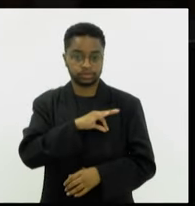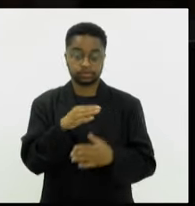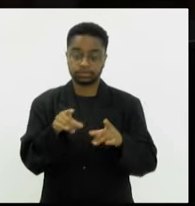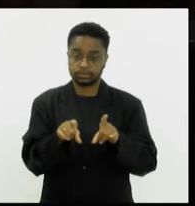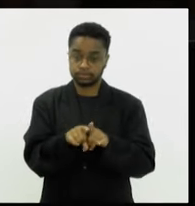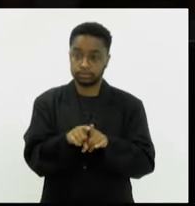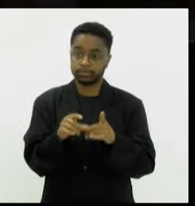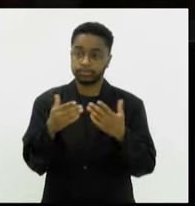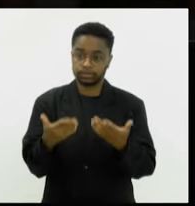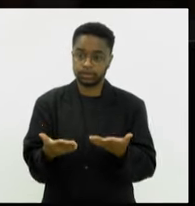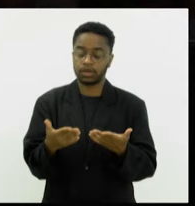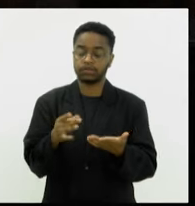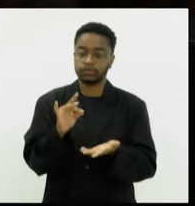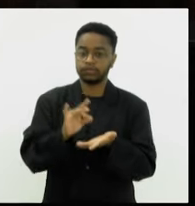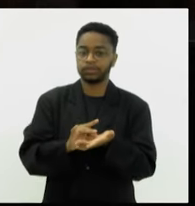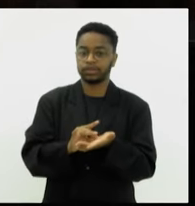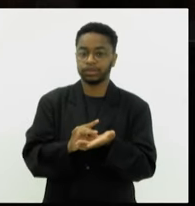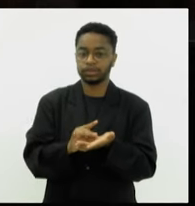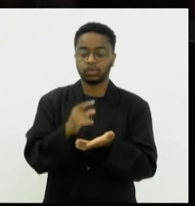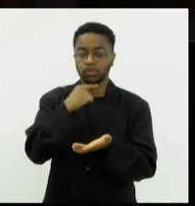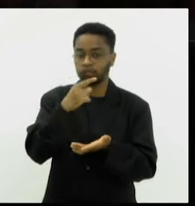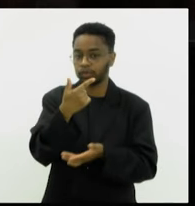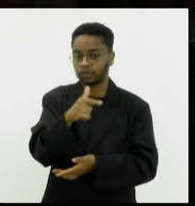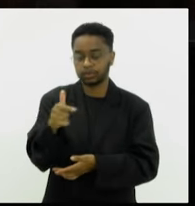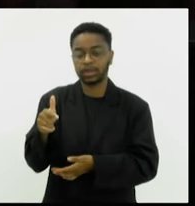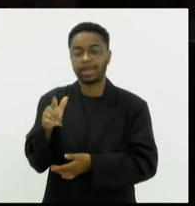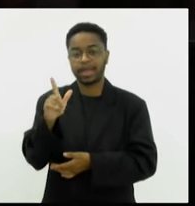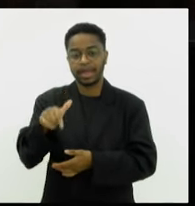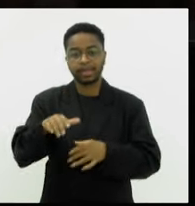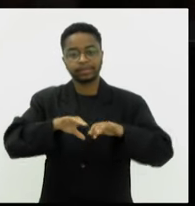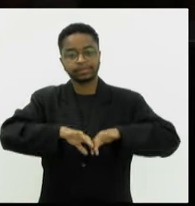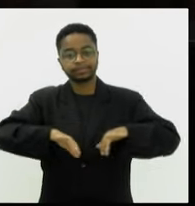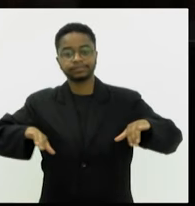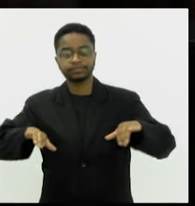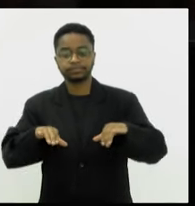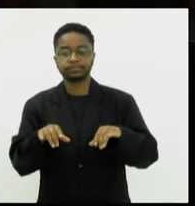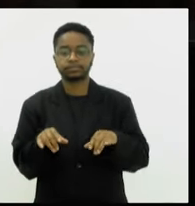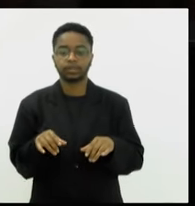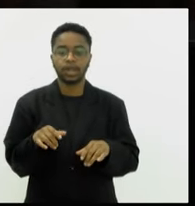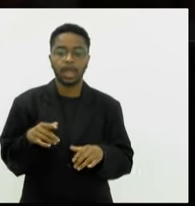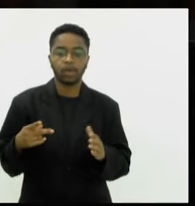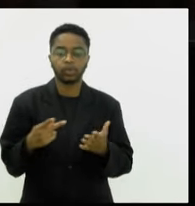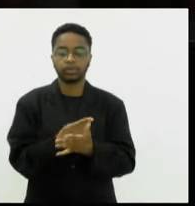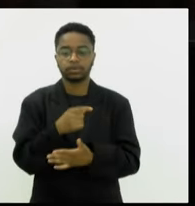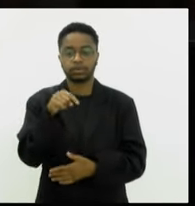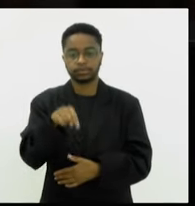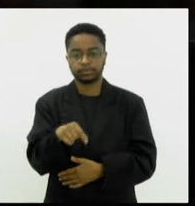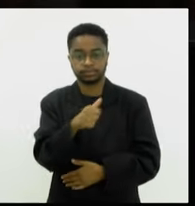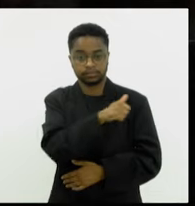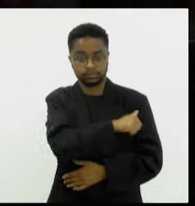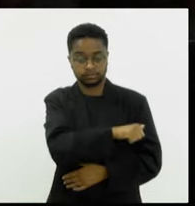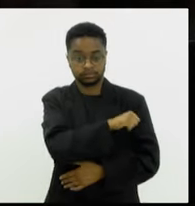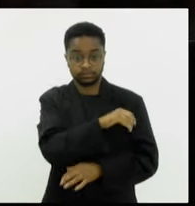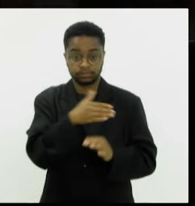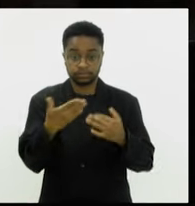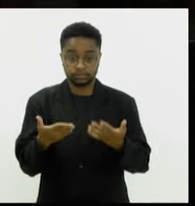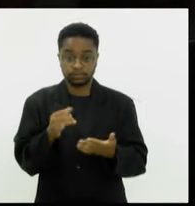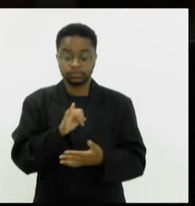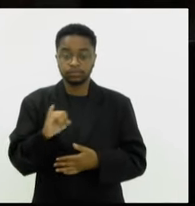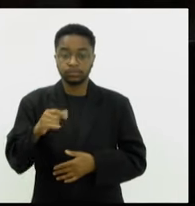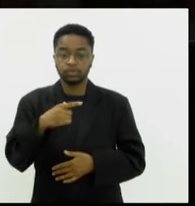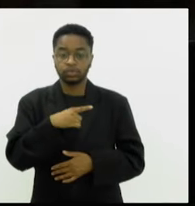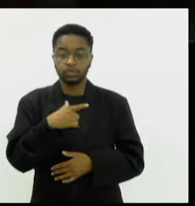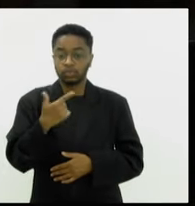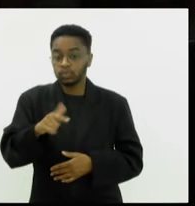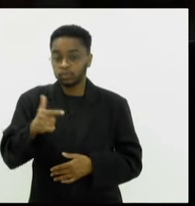é, sem dúvida nenhuma, um abismo em que se entrou o Rio de Janeiro e que, portanto, se não houver